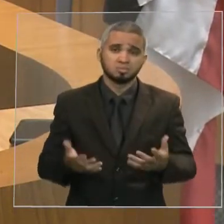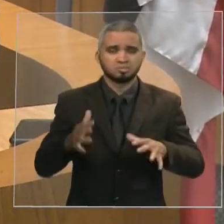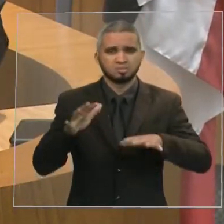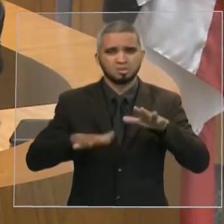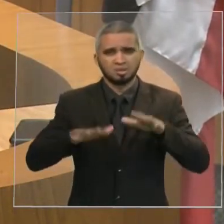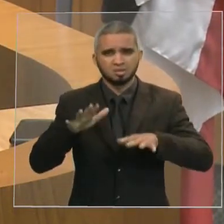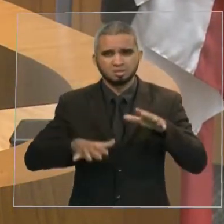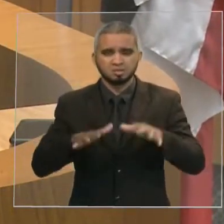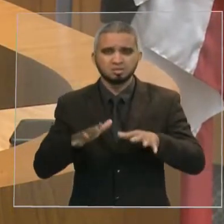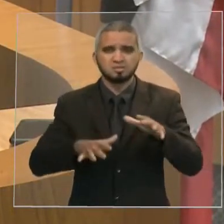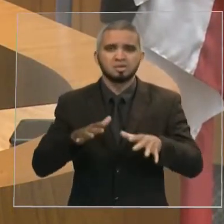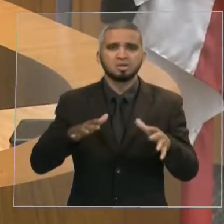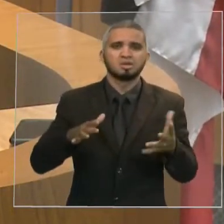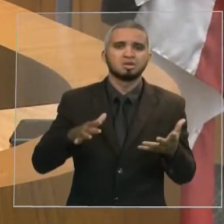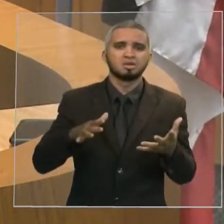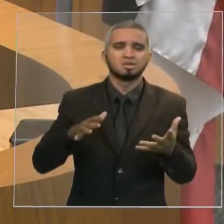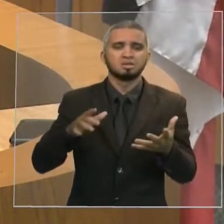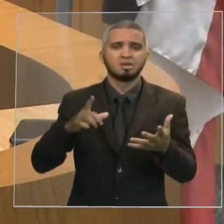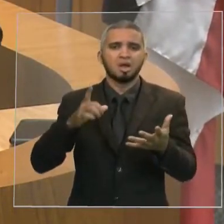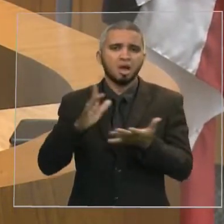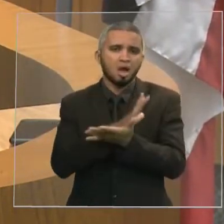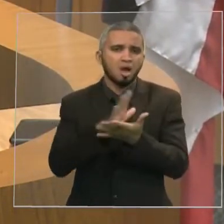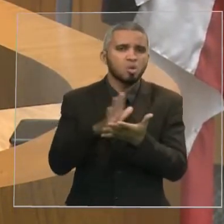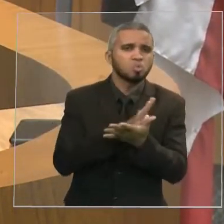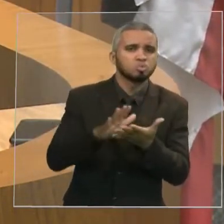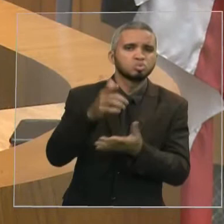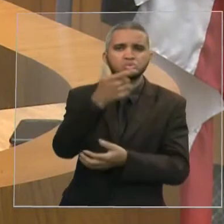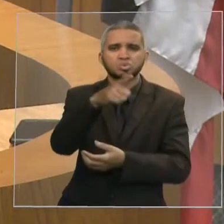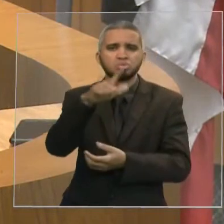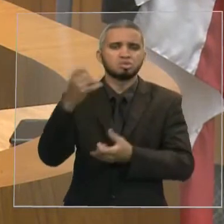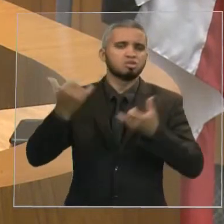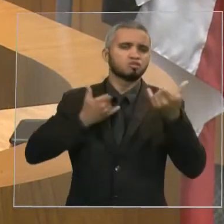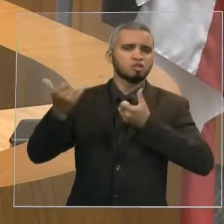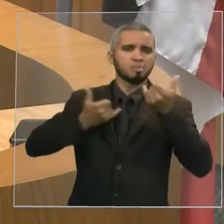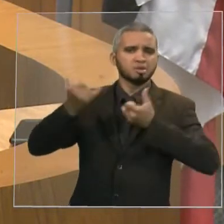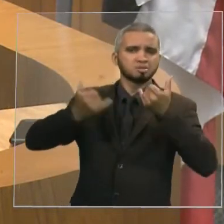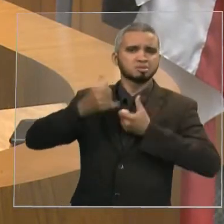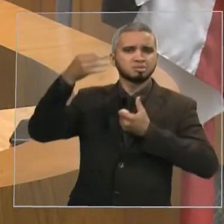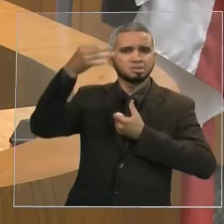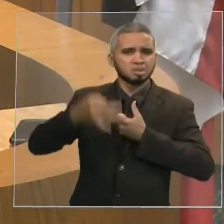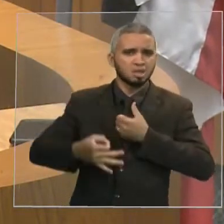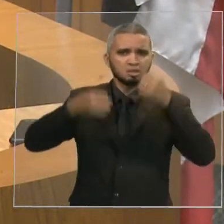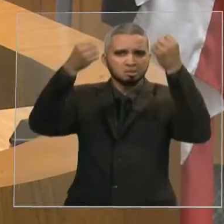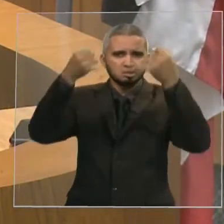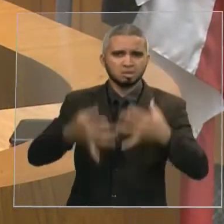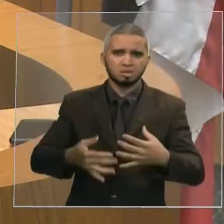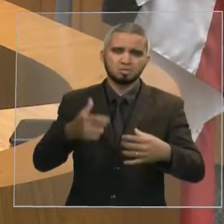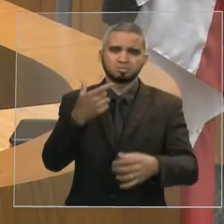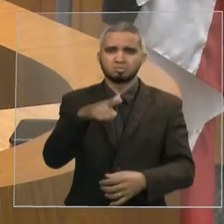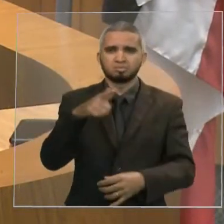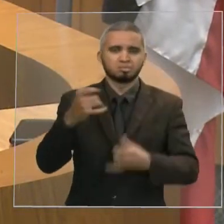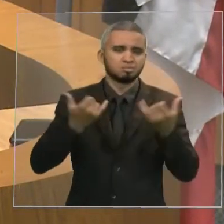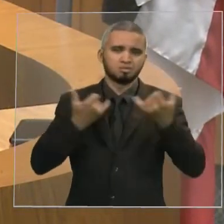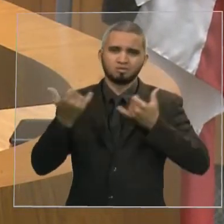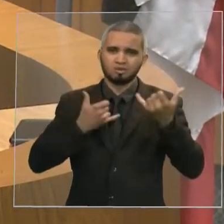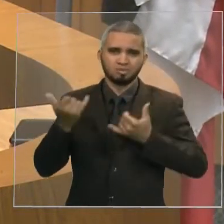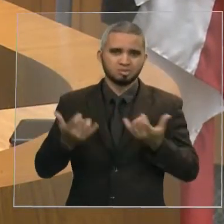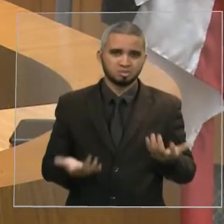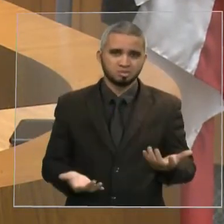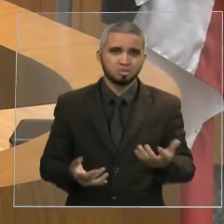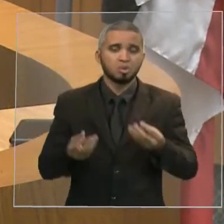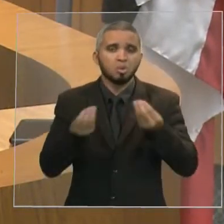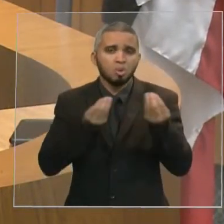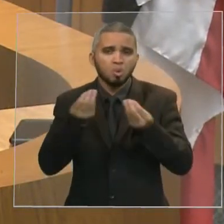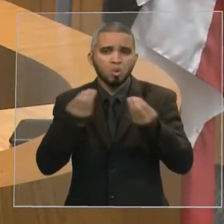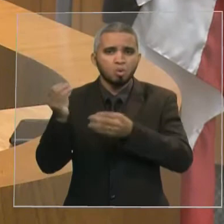nem todo mundo tem as informações corretas, senhor presidente, deputado Otelino, de que forma realmente